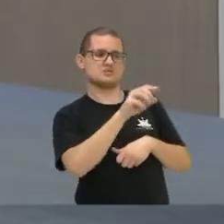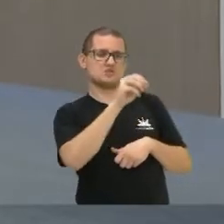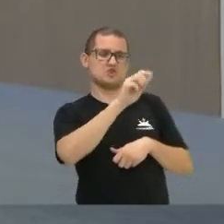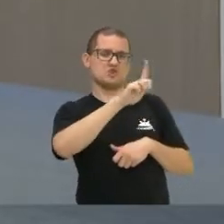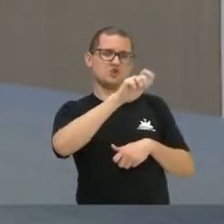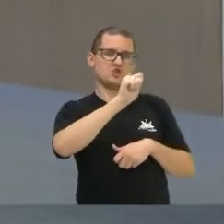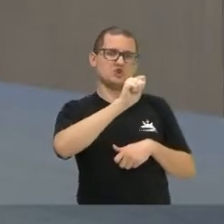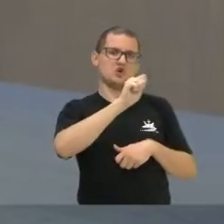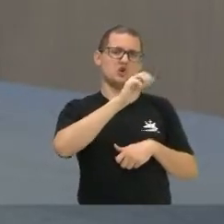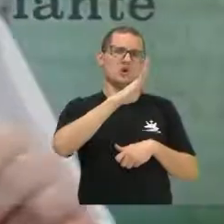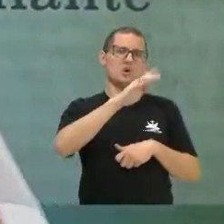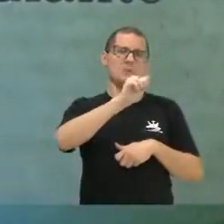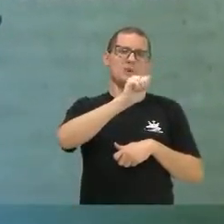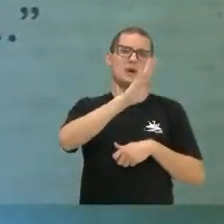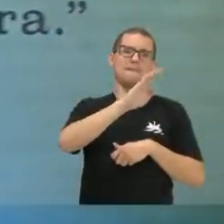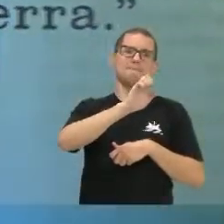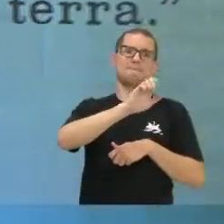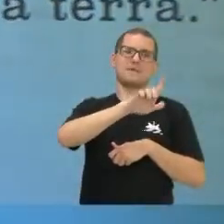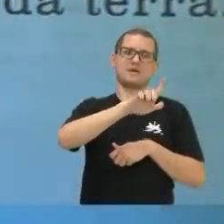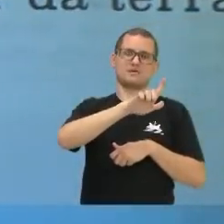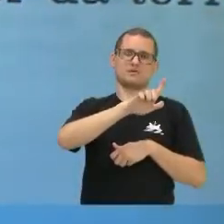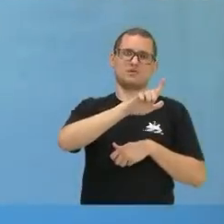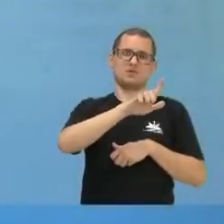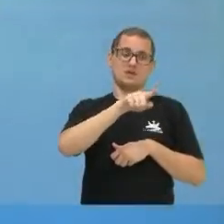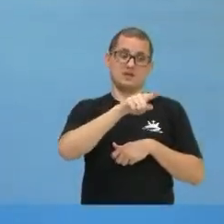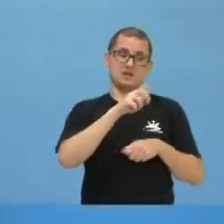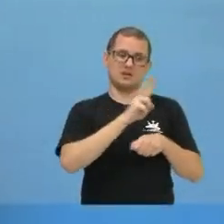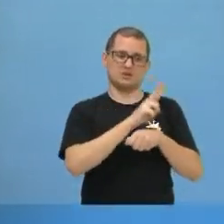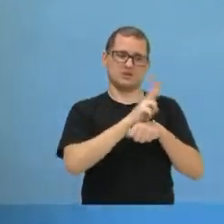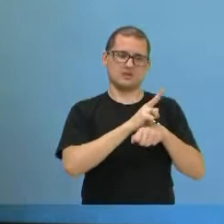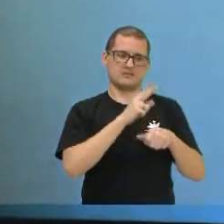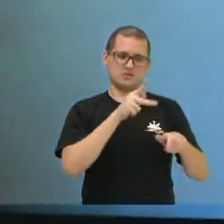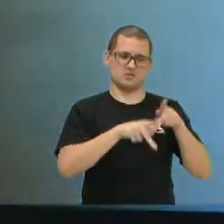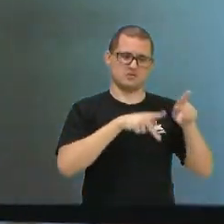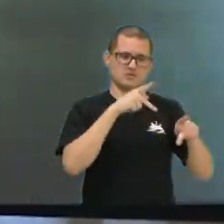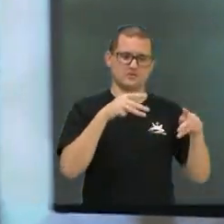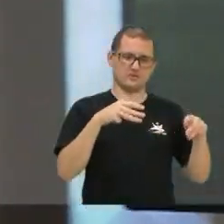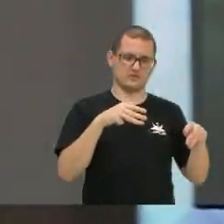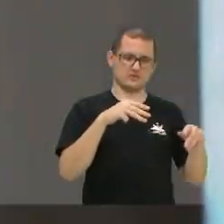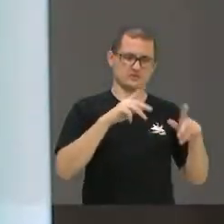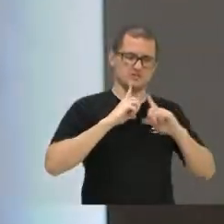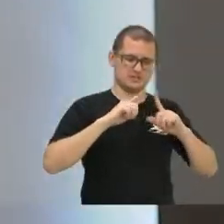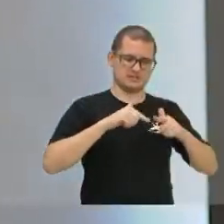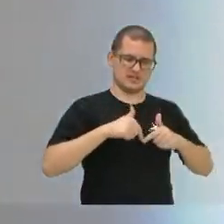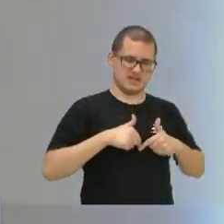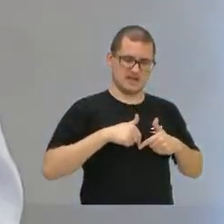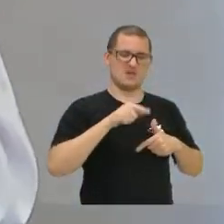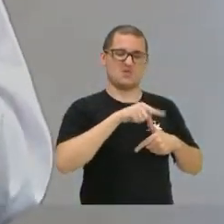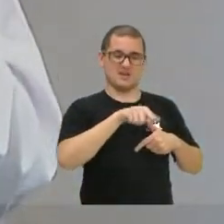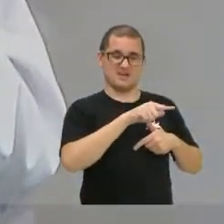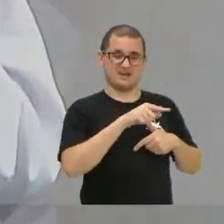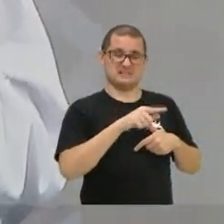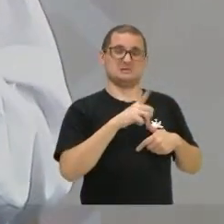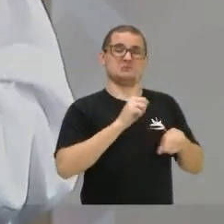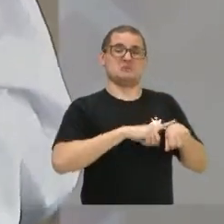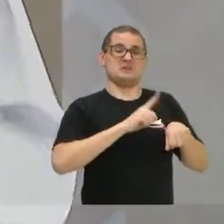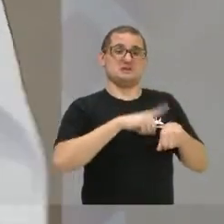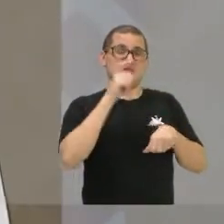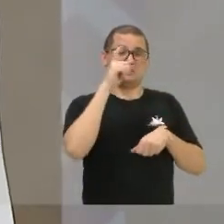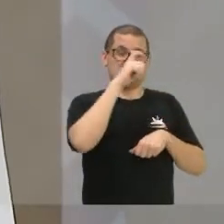o dirigente civil do povo de israel que passava por um período extremamente difícil e eles eram